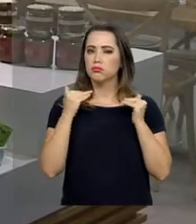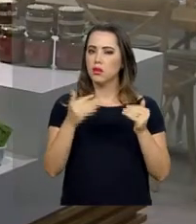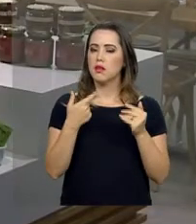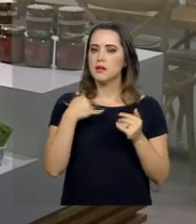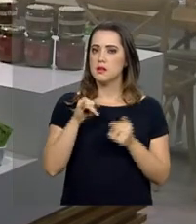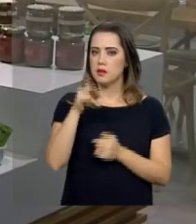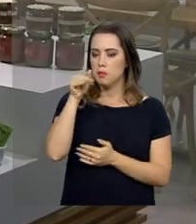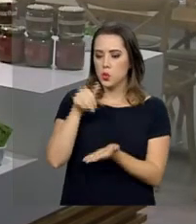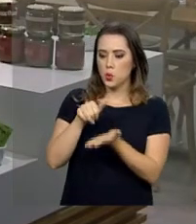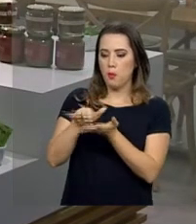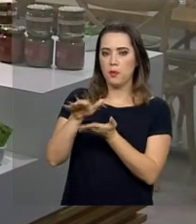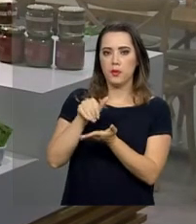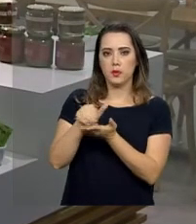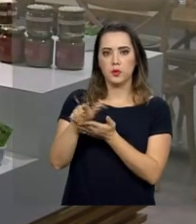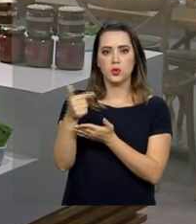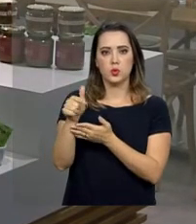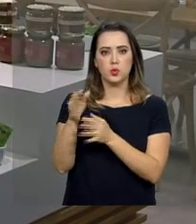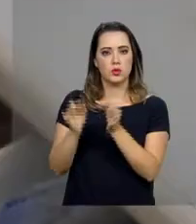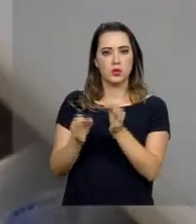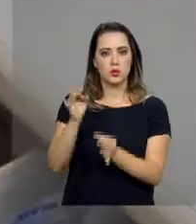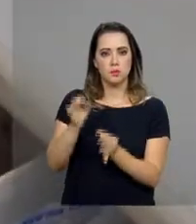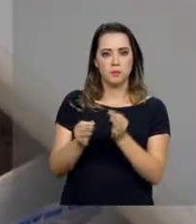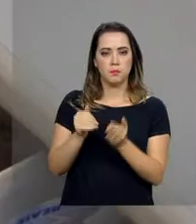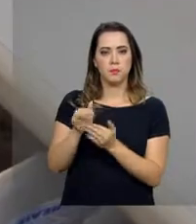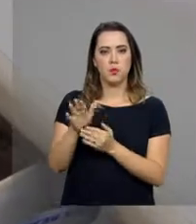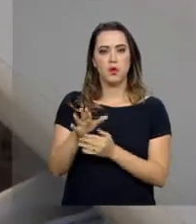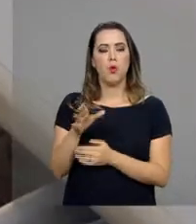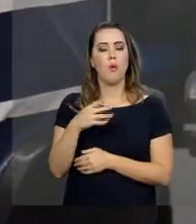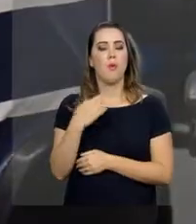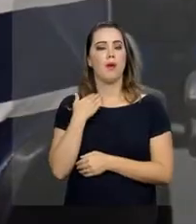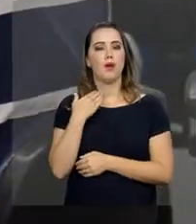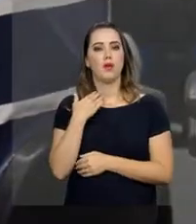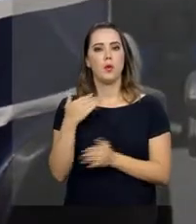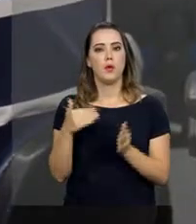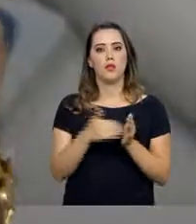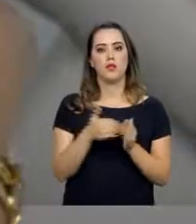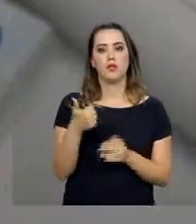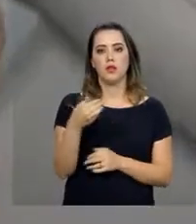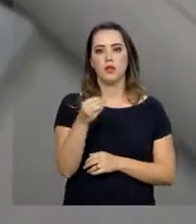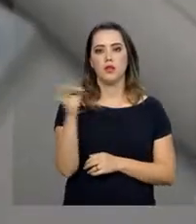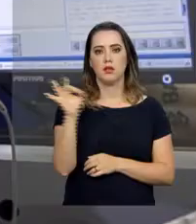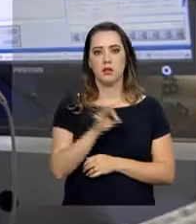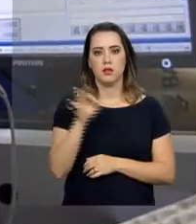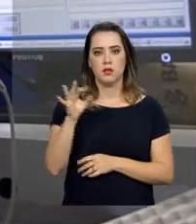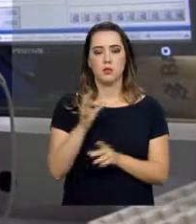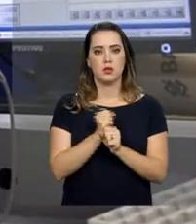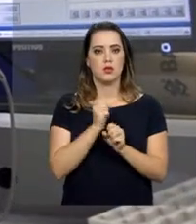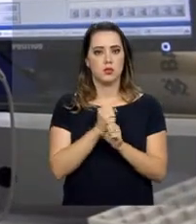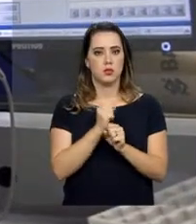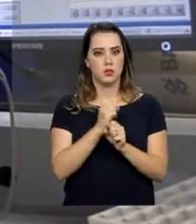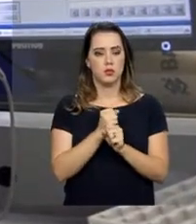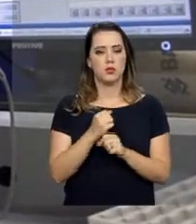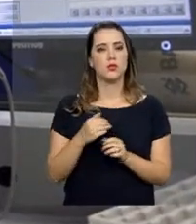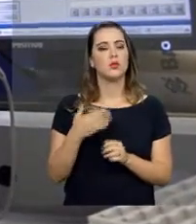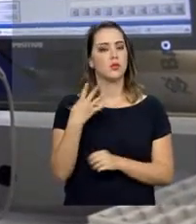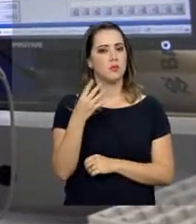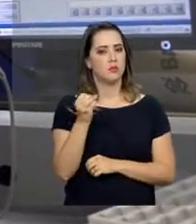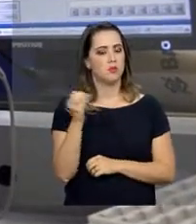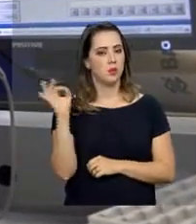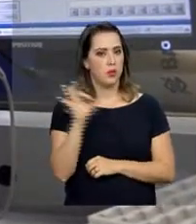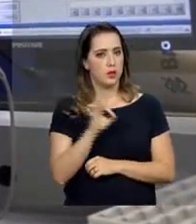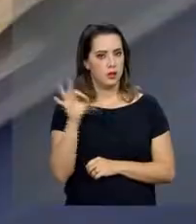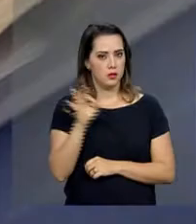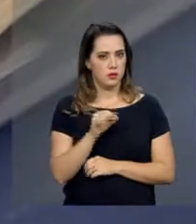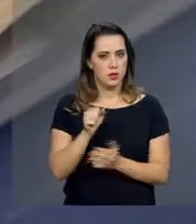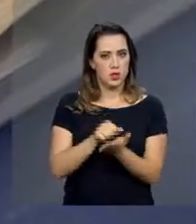caso de demissão do trabalhador sem justa causa o banco recebe até 10% do saldo da conta e 40% da multa